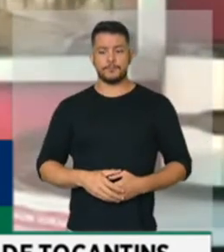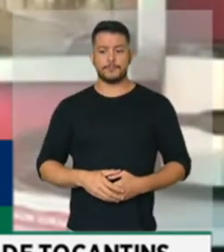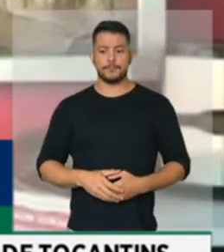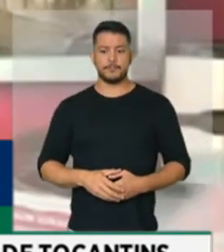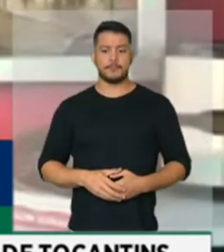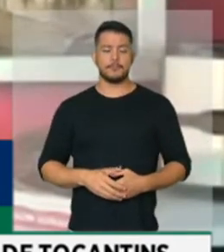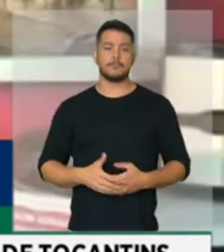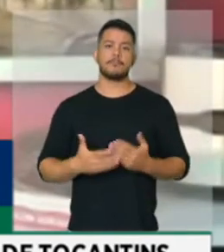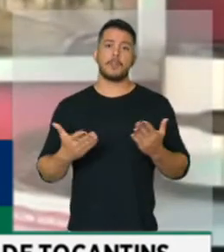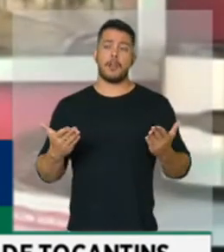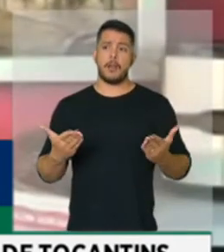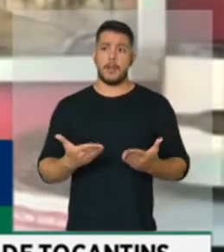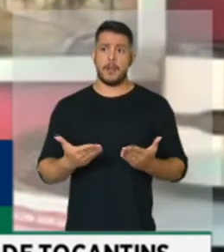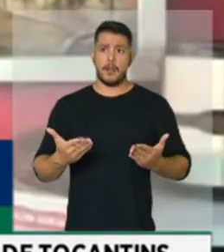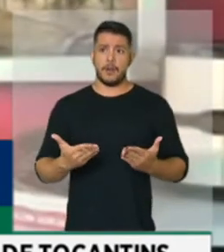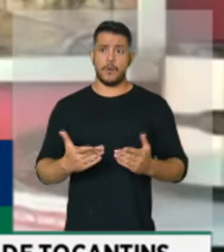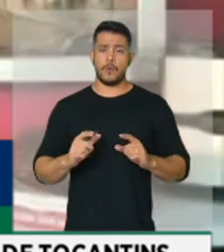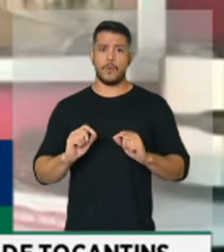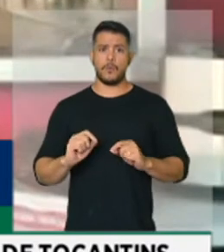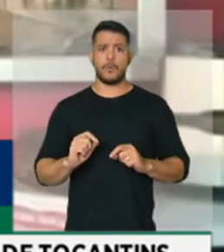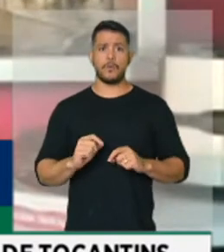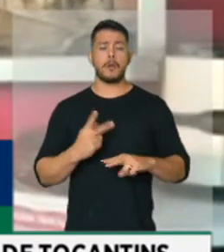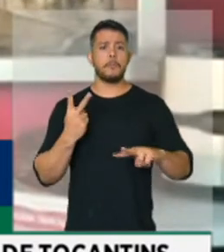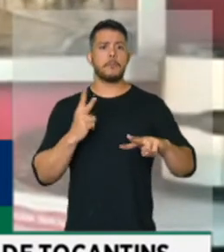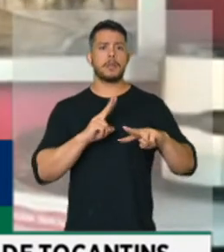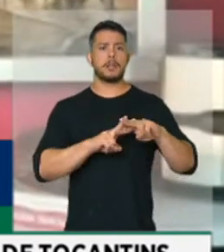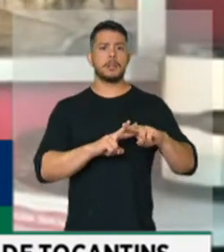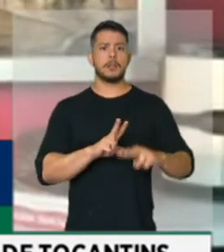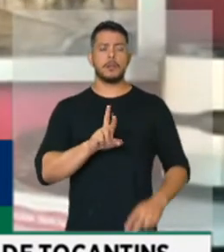vimos agora a prisão do seu Roberto Dias lá na CPI